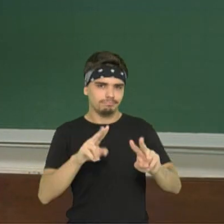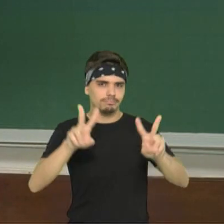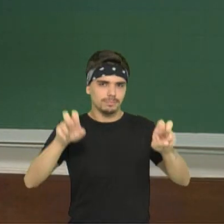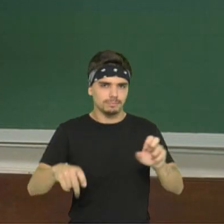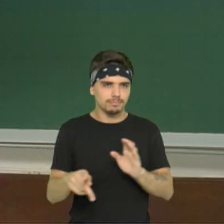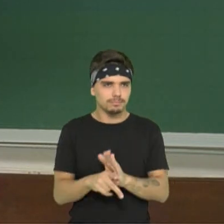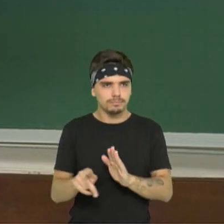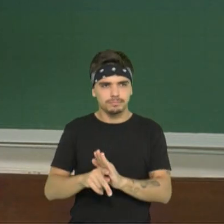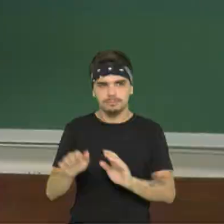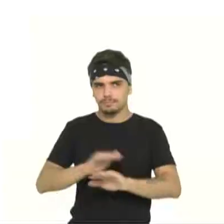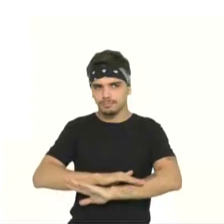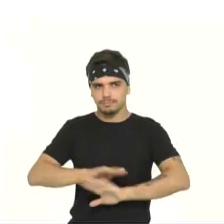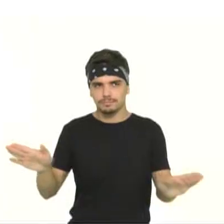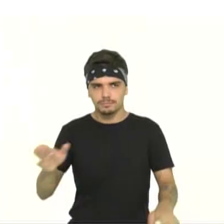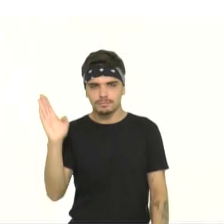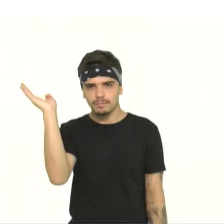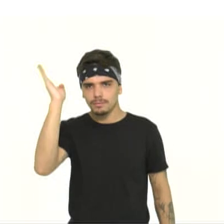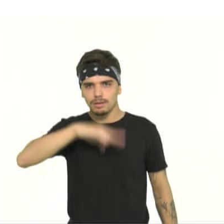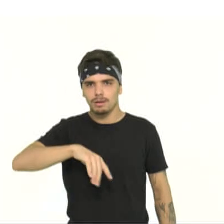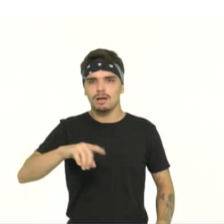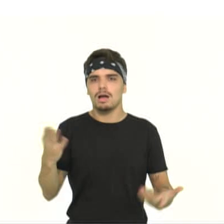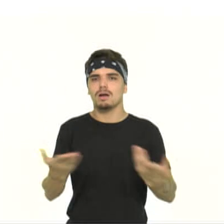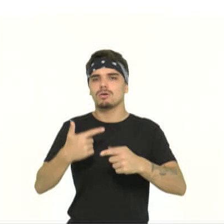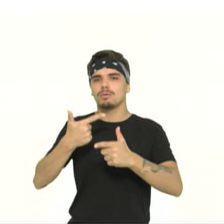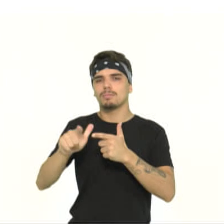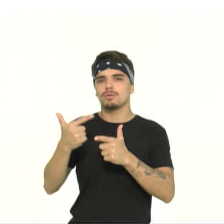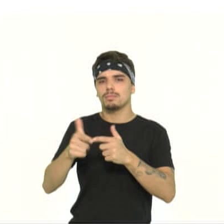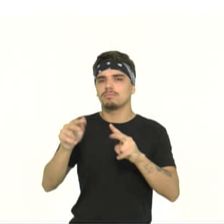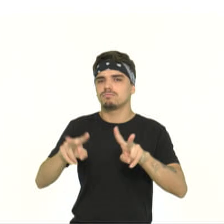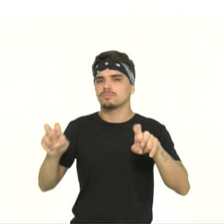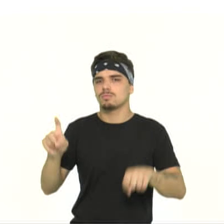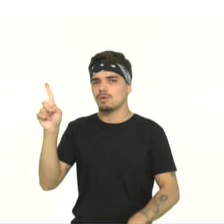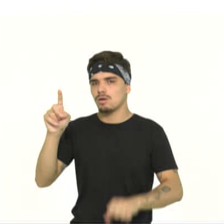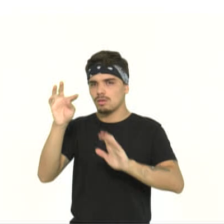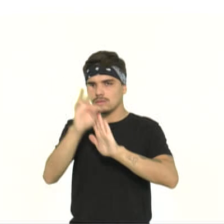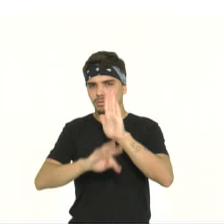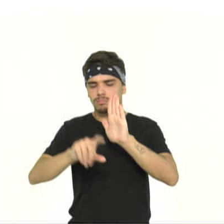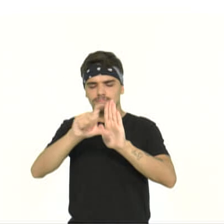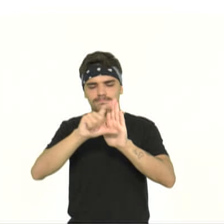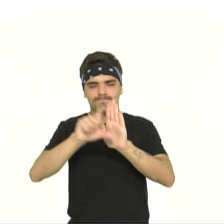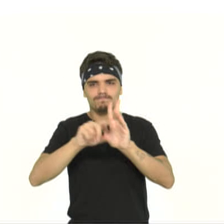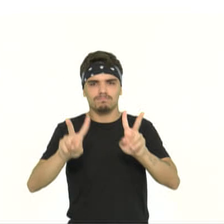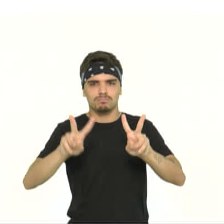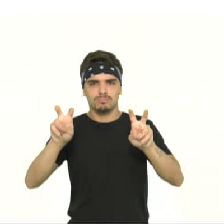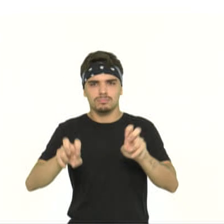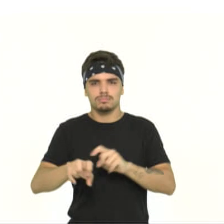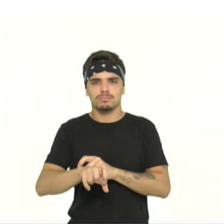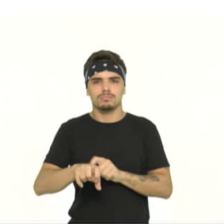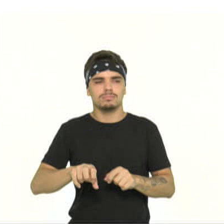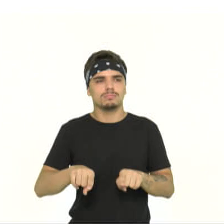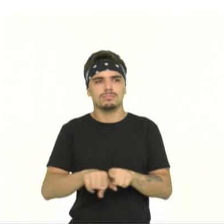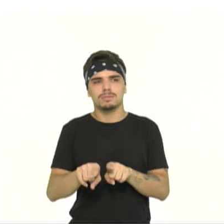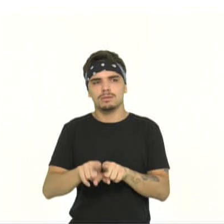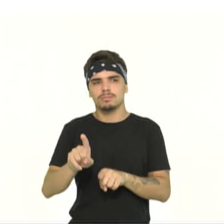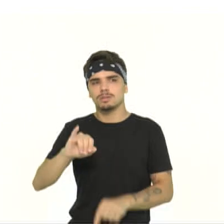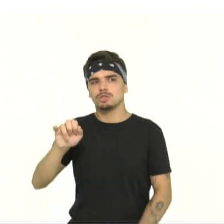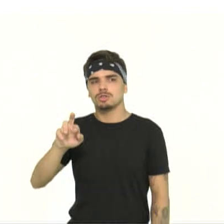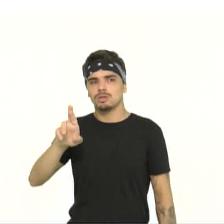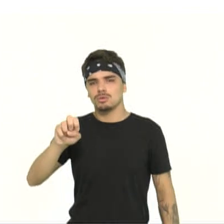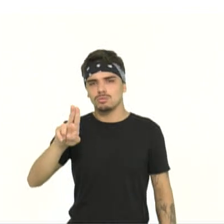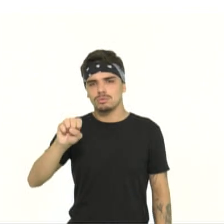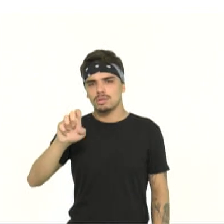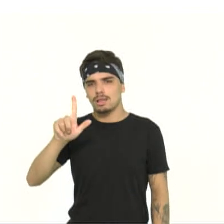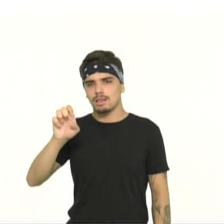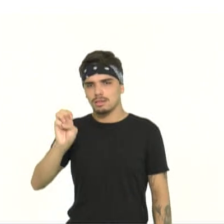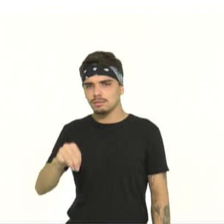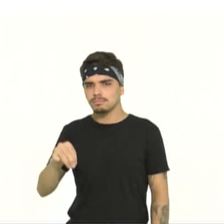do mal. O problema, vamos ler um pedacinho desse texto de Arendt chamado Eichmann em Jerusalém.